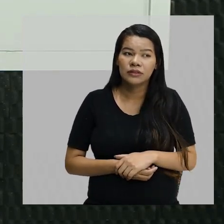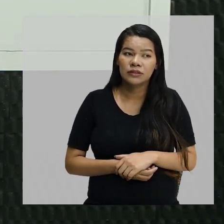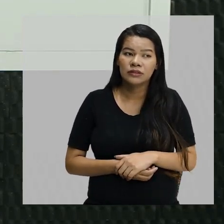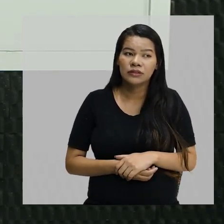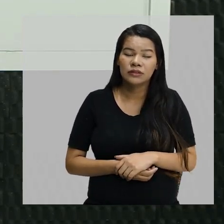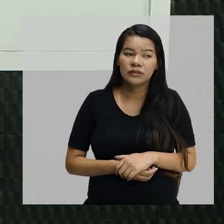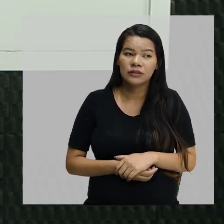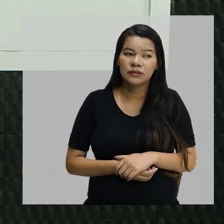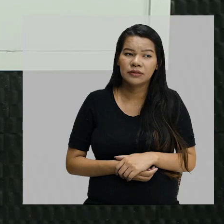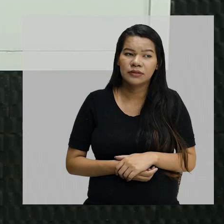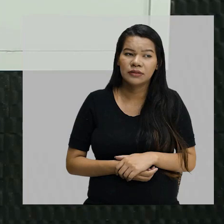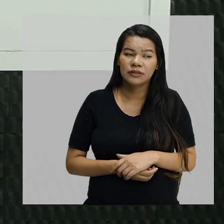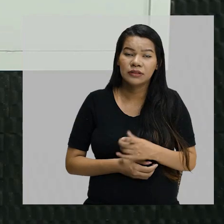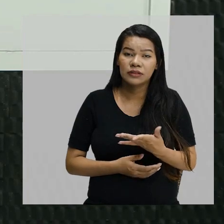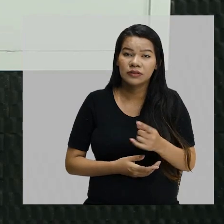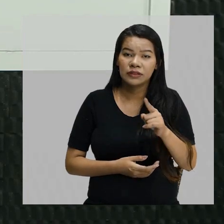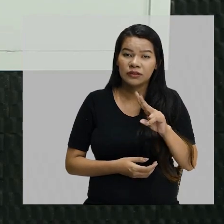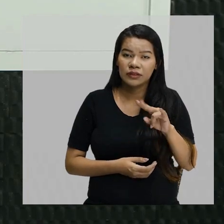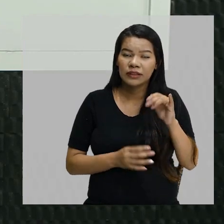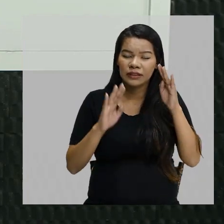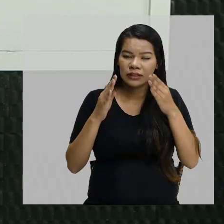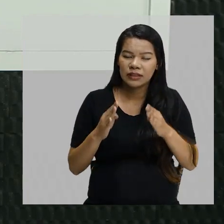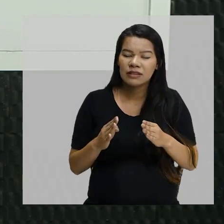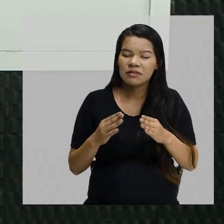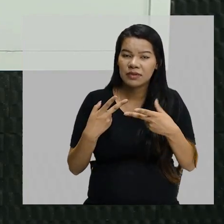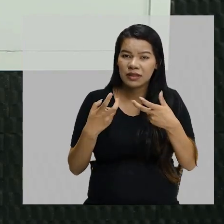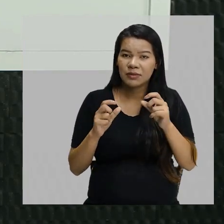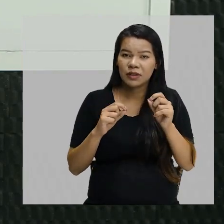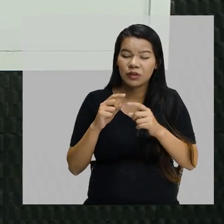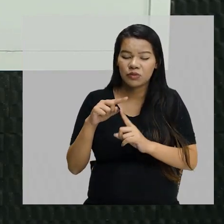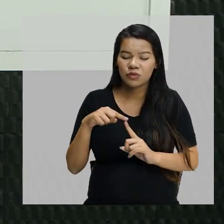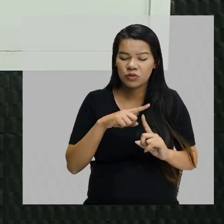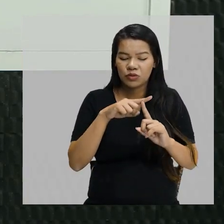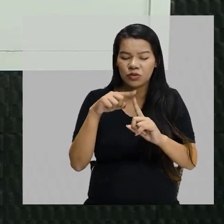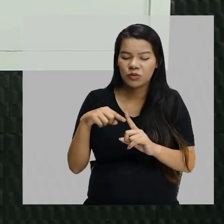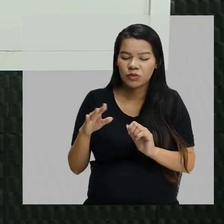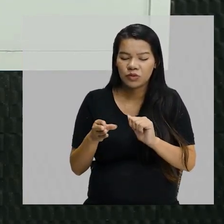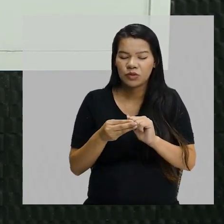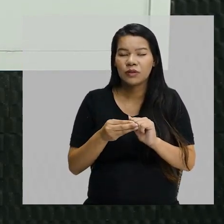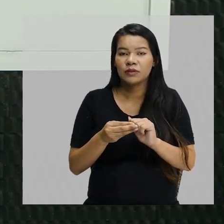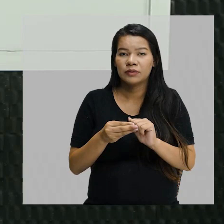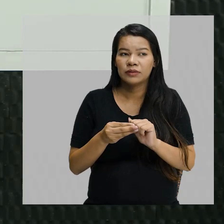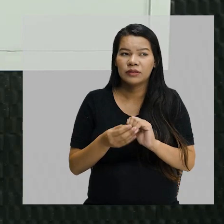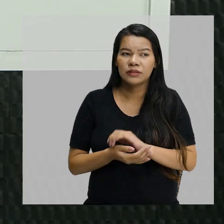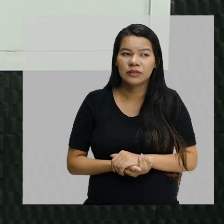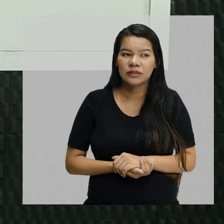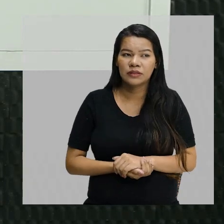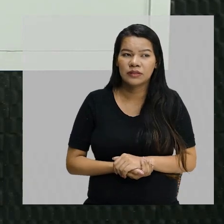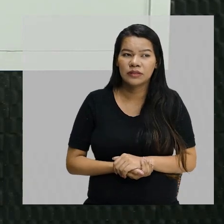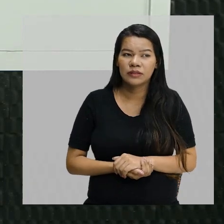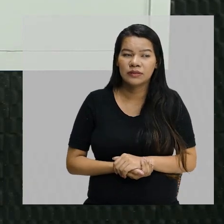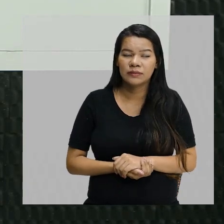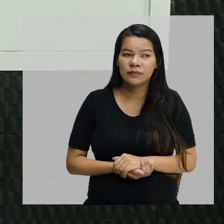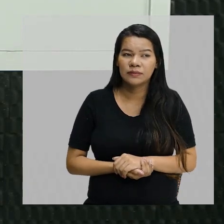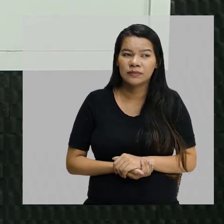etc Então você vai ver que nos tipos de conhecimento quando você lista os tipos de conhecimento aqui os tipos de